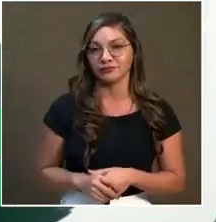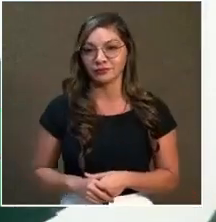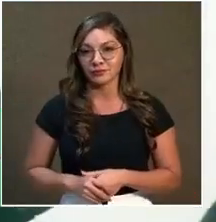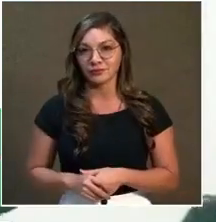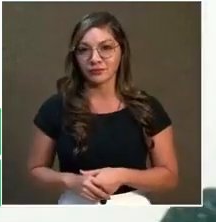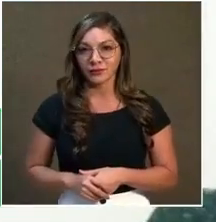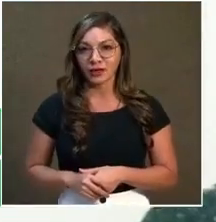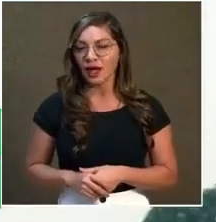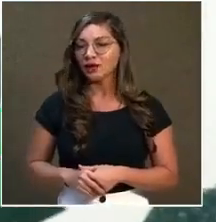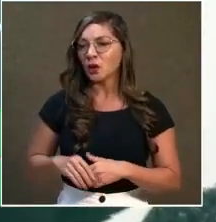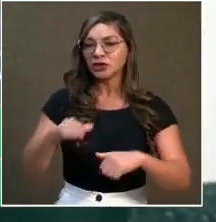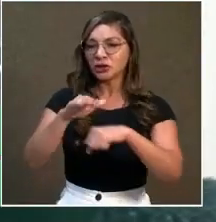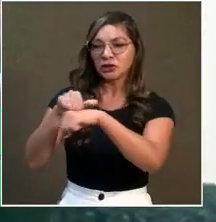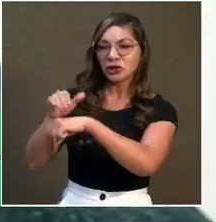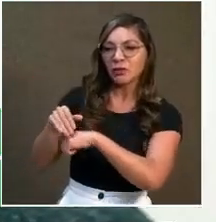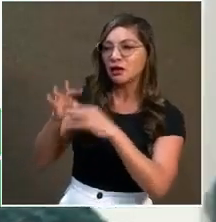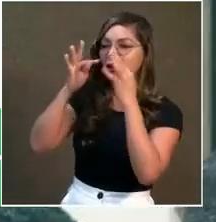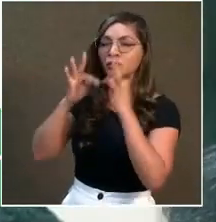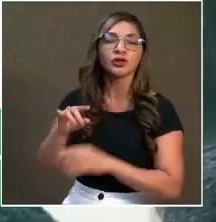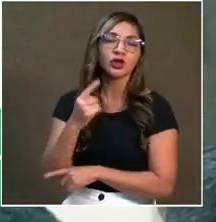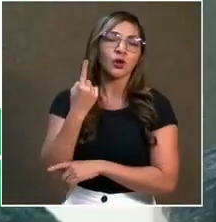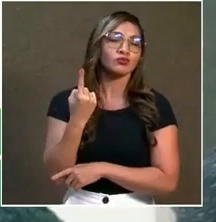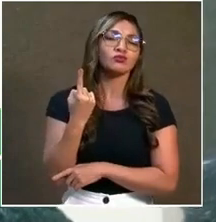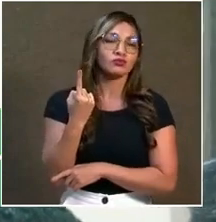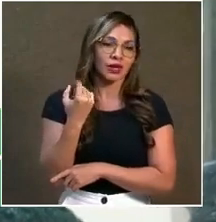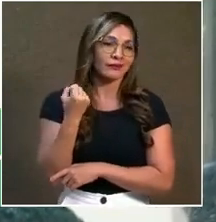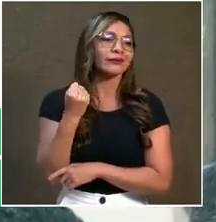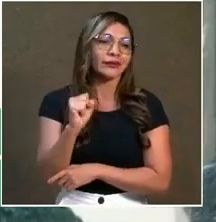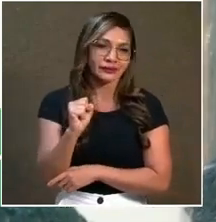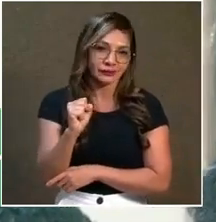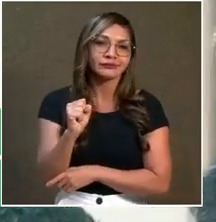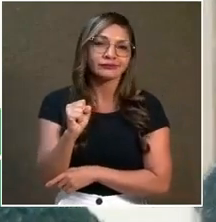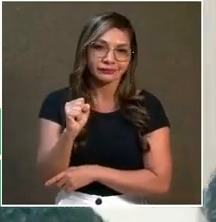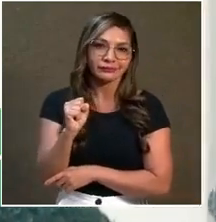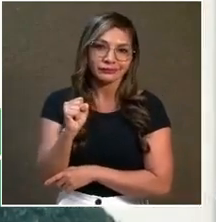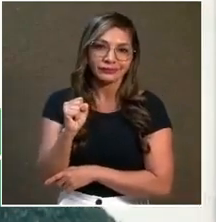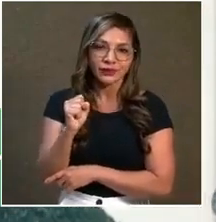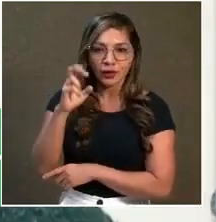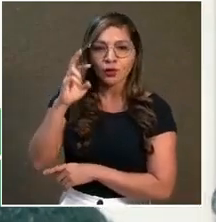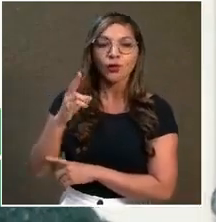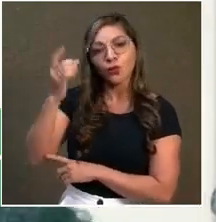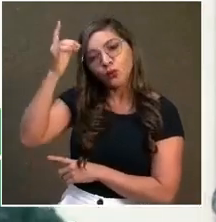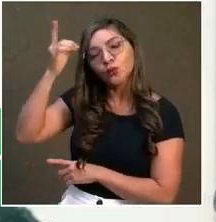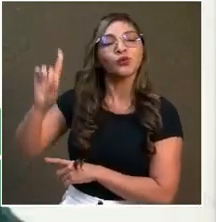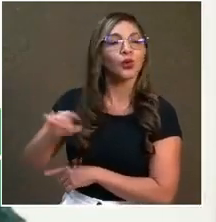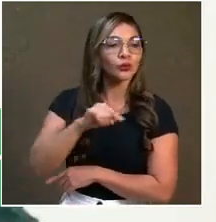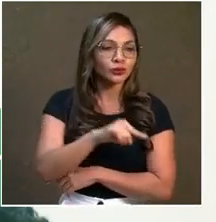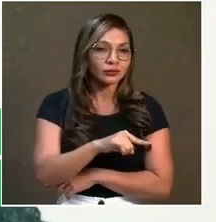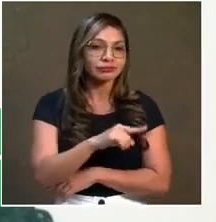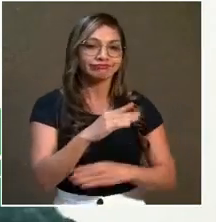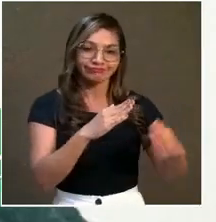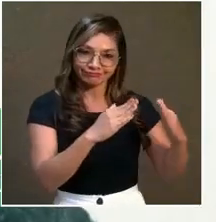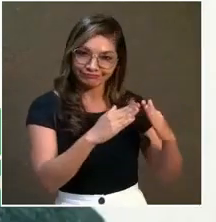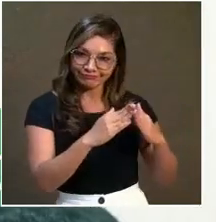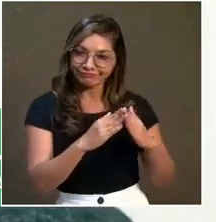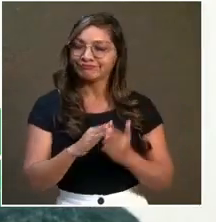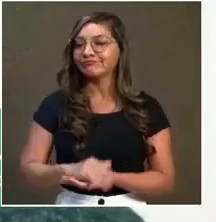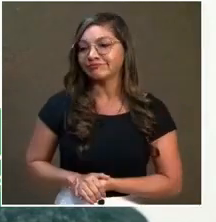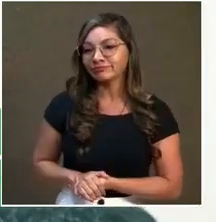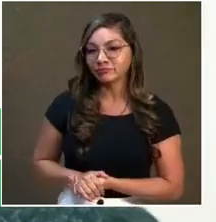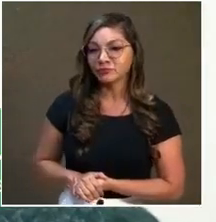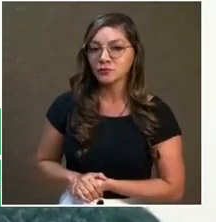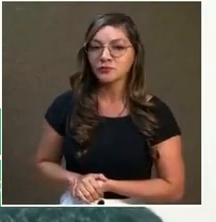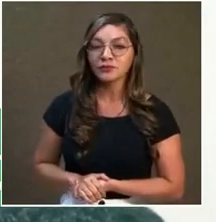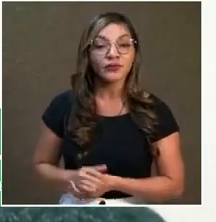não arrolamos testemunhas, arrolamos uma testemunha de defesa só, que era o dono do apartamento, e todas as outras nós aproveitamos das testemunhas